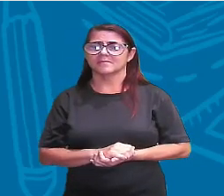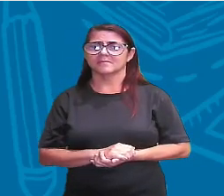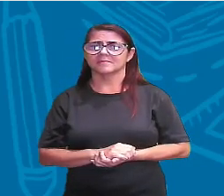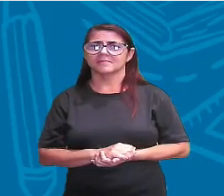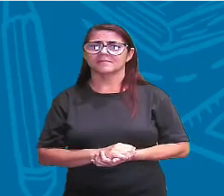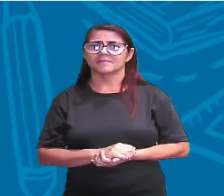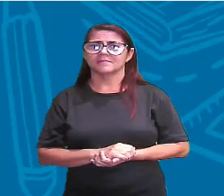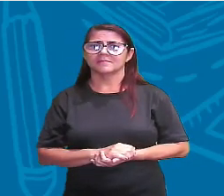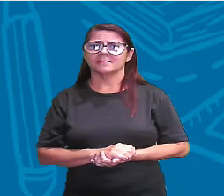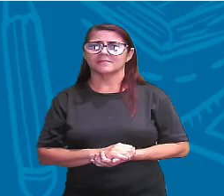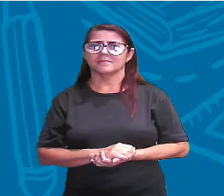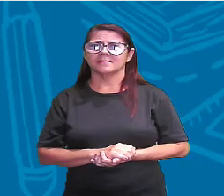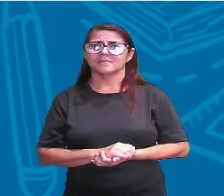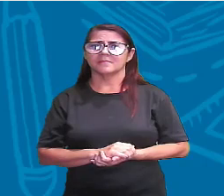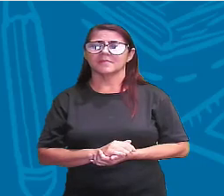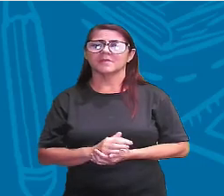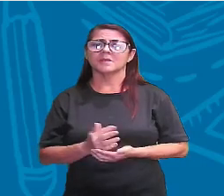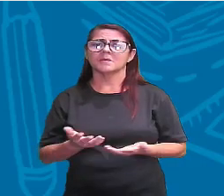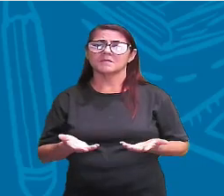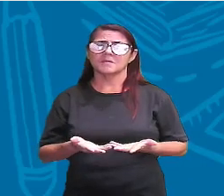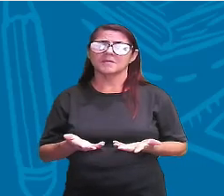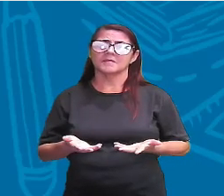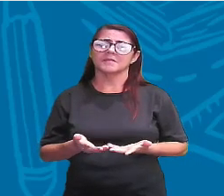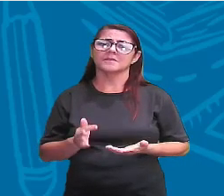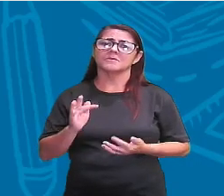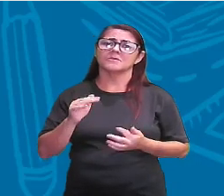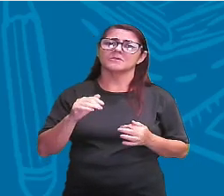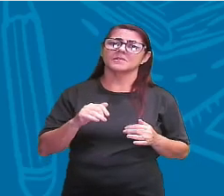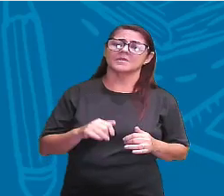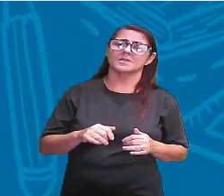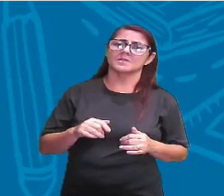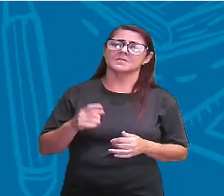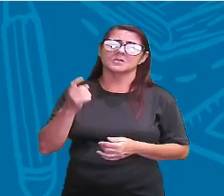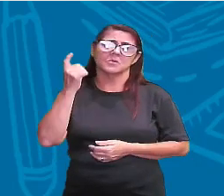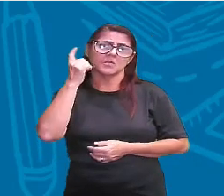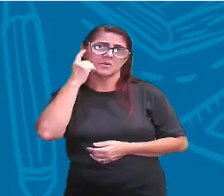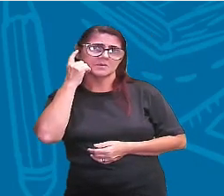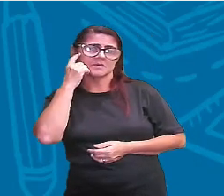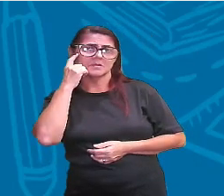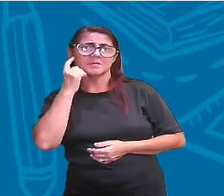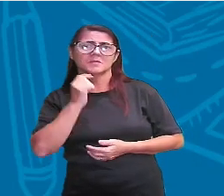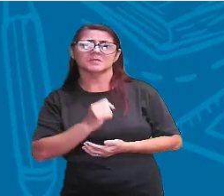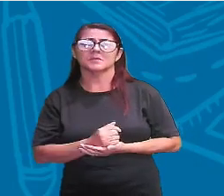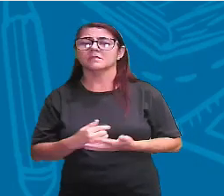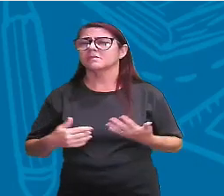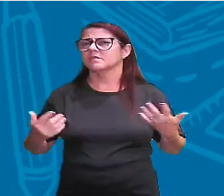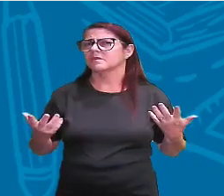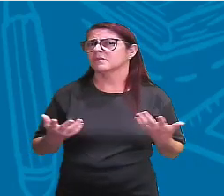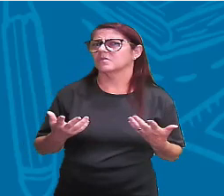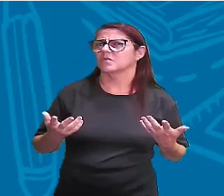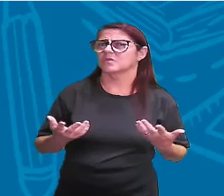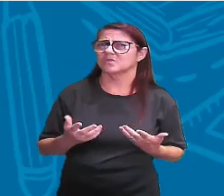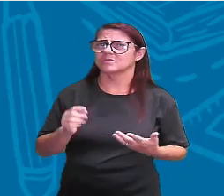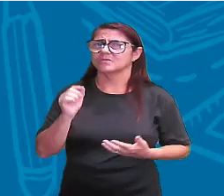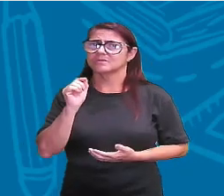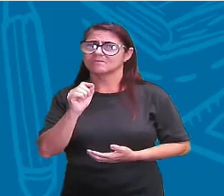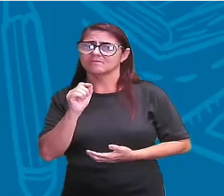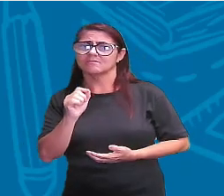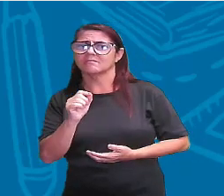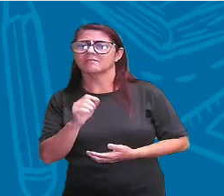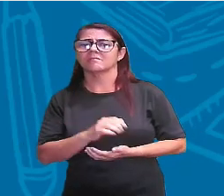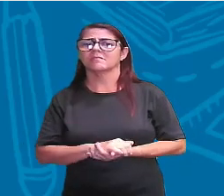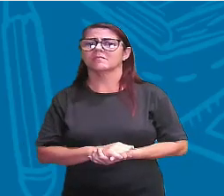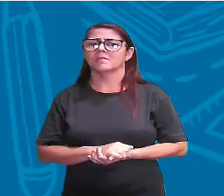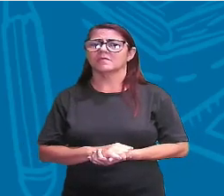certo? A gente finaliza também hoje com uma reflexão. E a de hoje é especialmente para vocês que